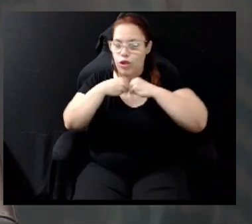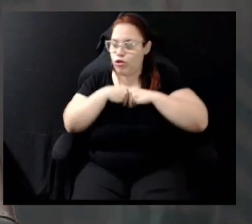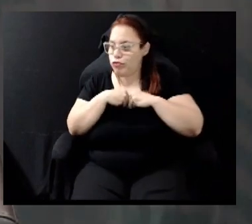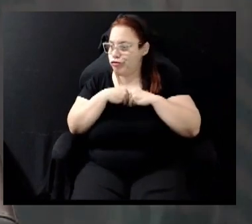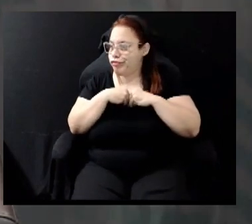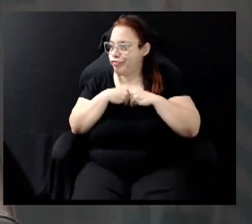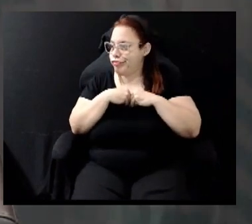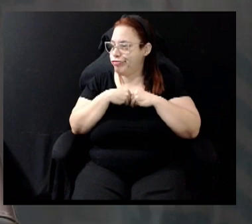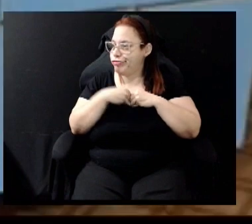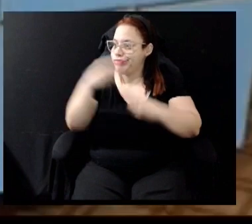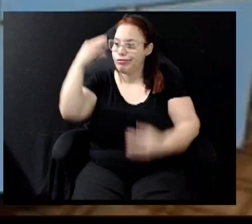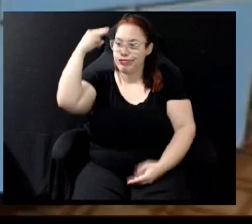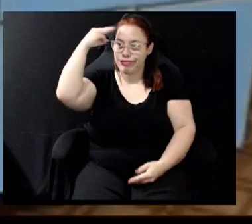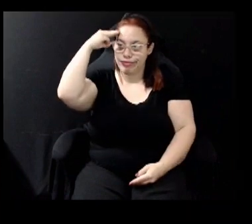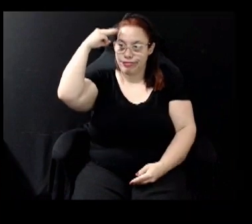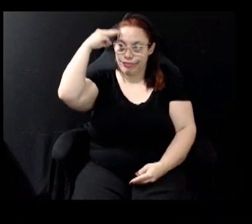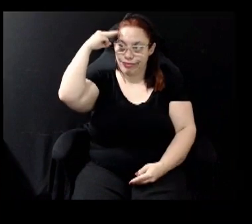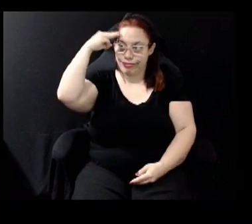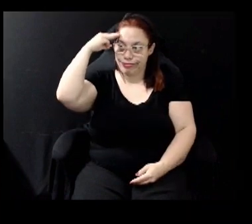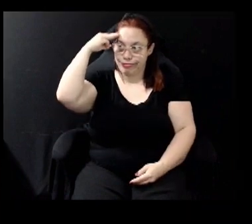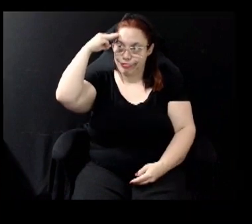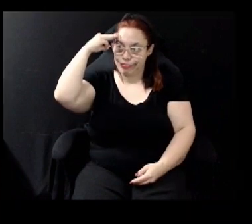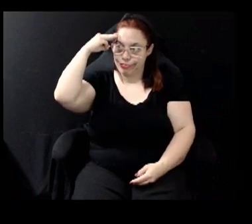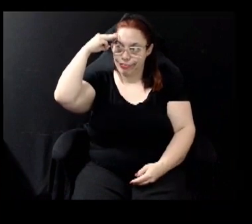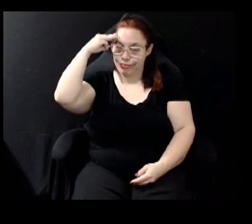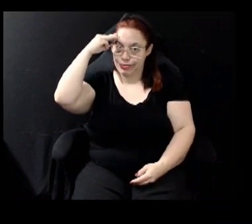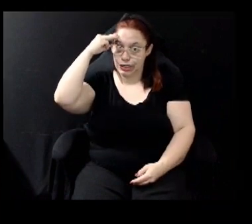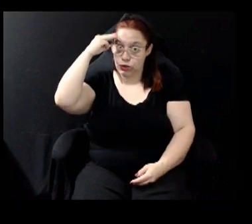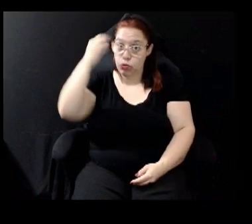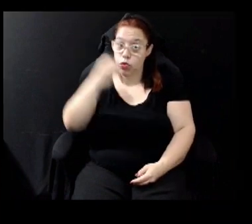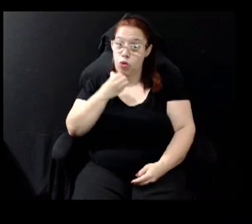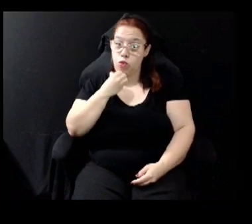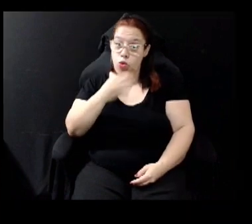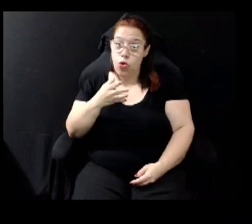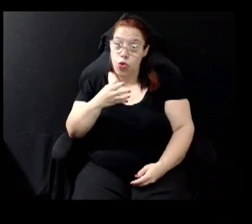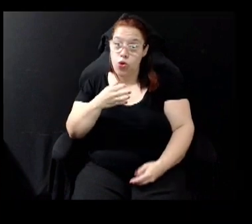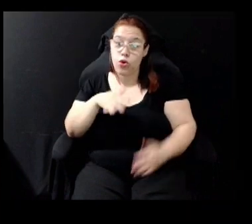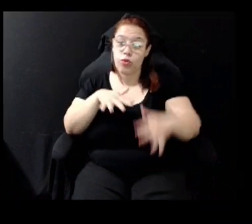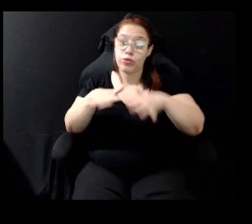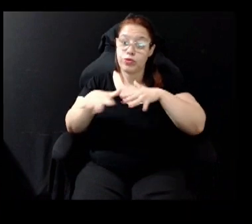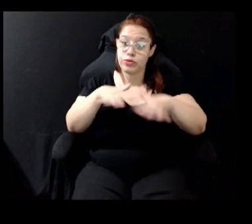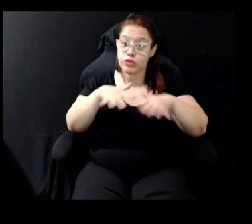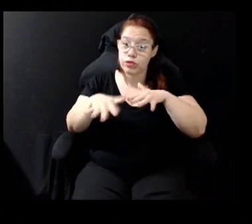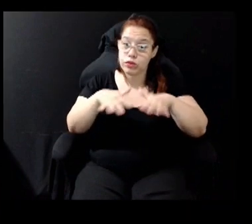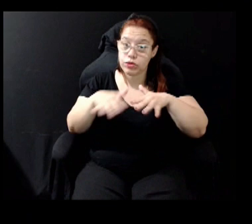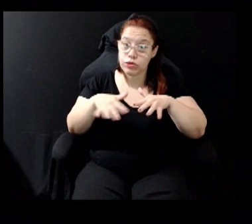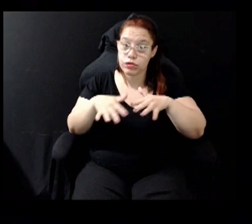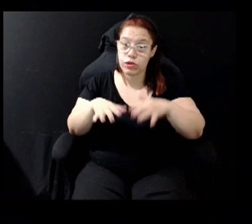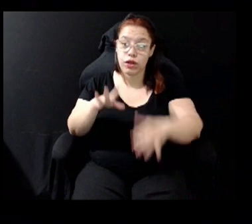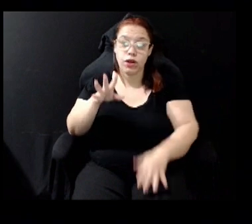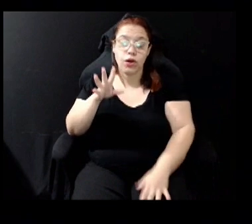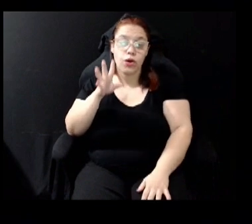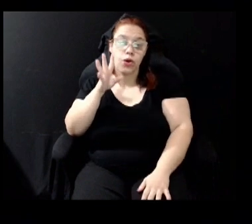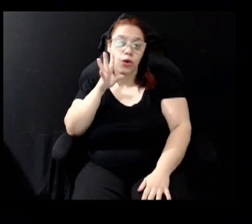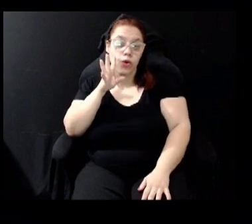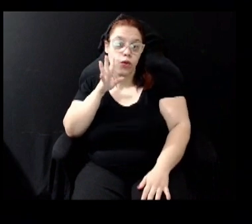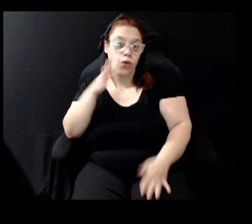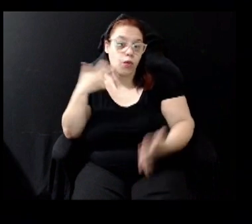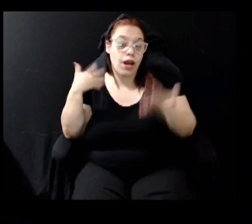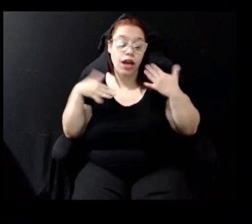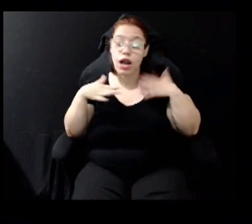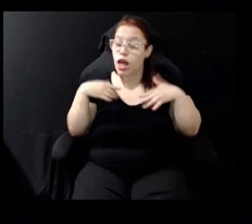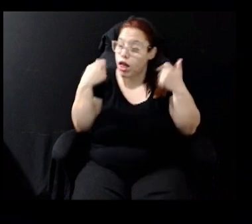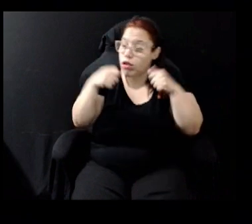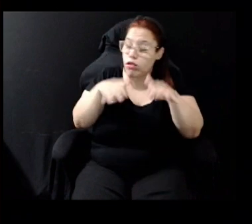memória, ela foi muito pertinente no momento. Então, às vezes, trouxe uma alegria que ela precisava naquela hora. Então, realmente